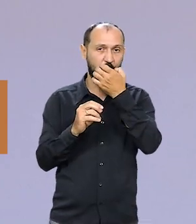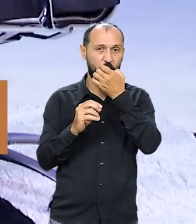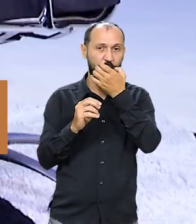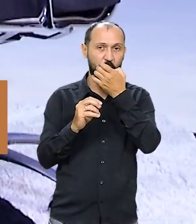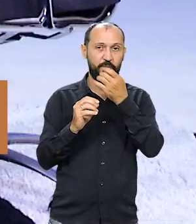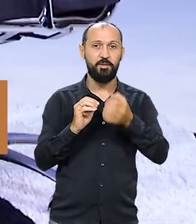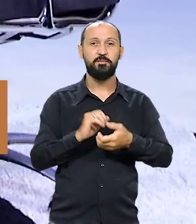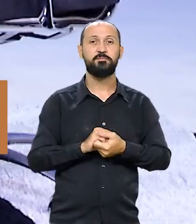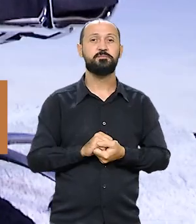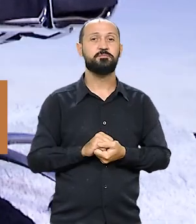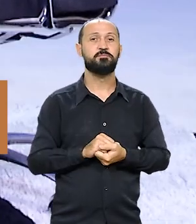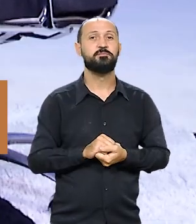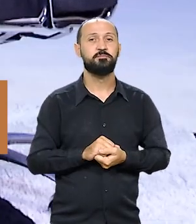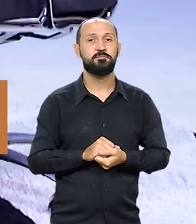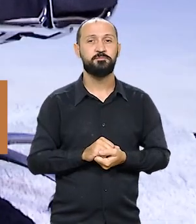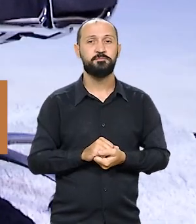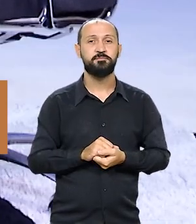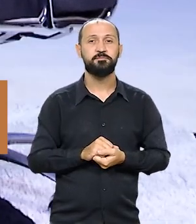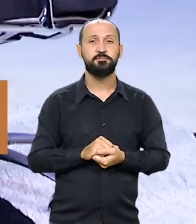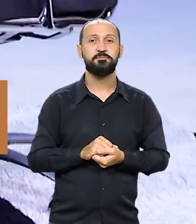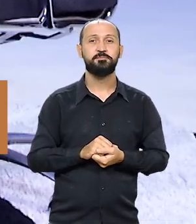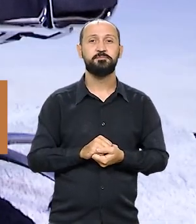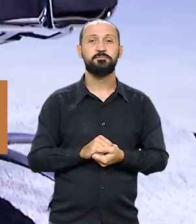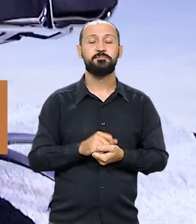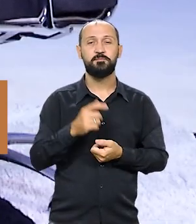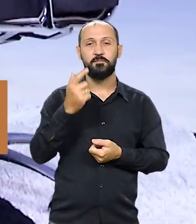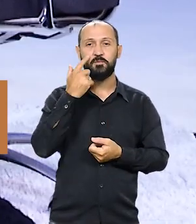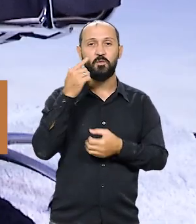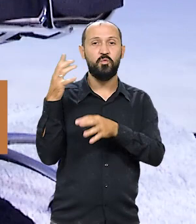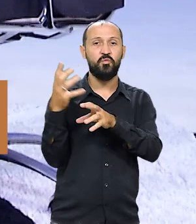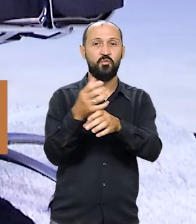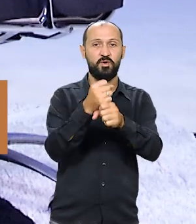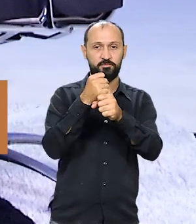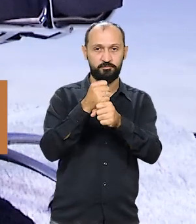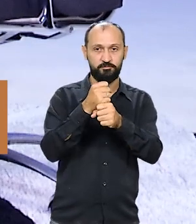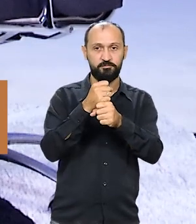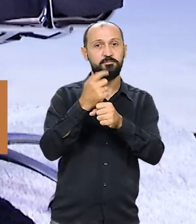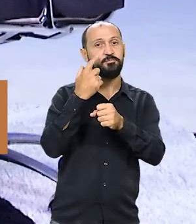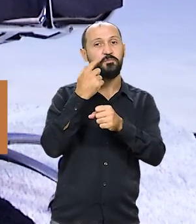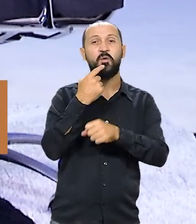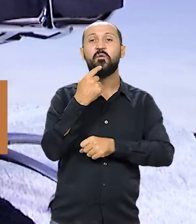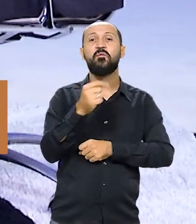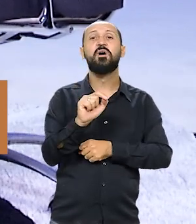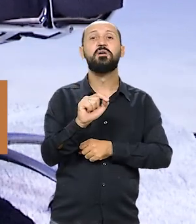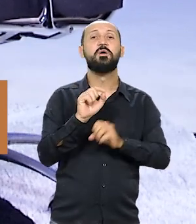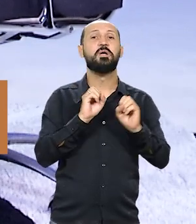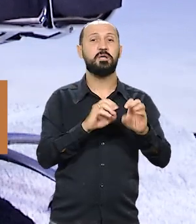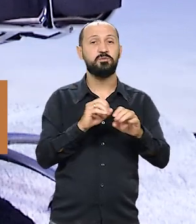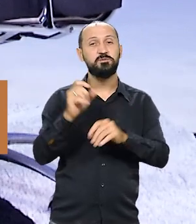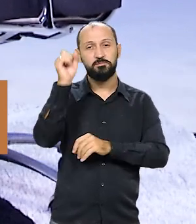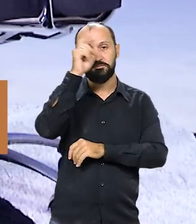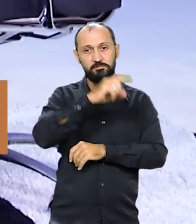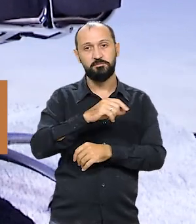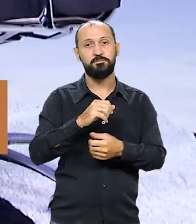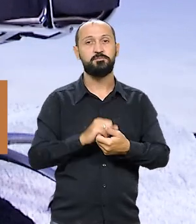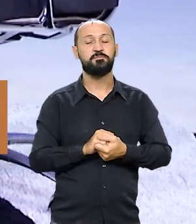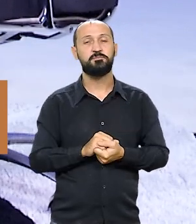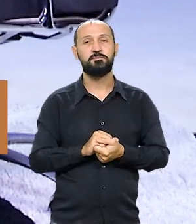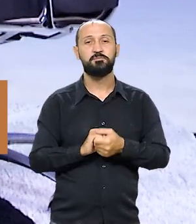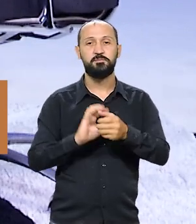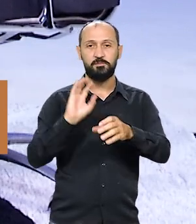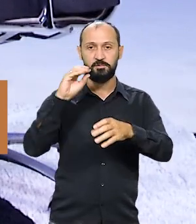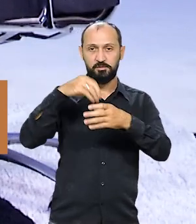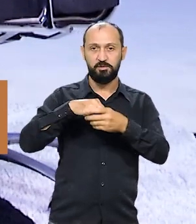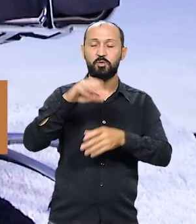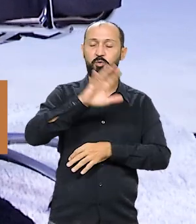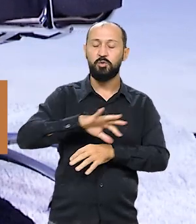Concorda? Gente, eu tô assim... Então é o vínculo. Impactado. Por isso que eu digo, educar é complexo.